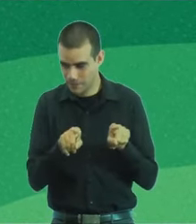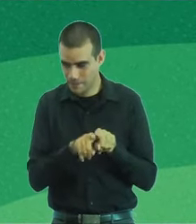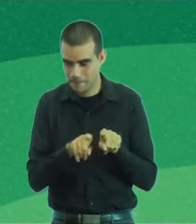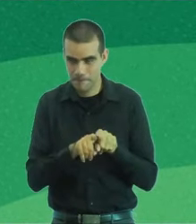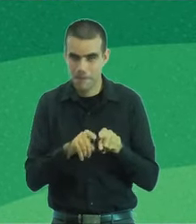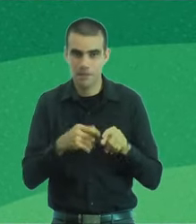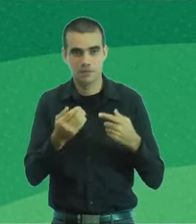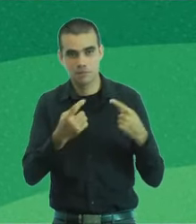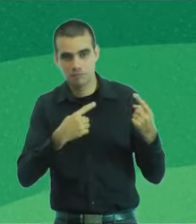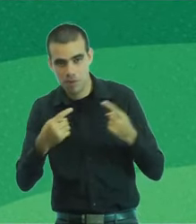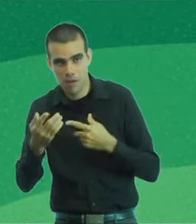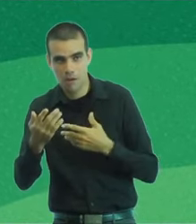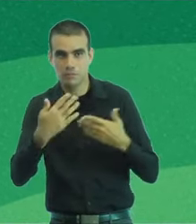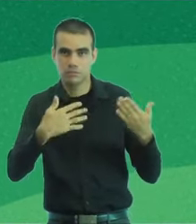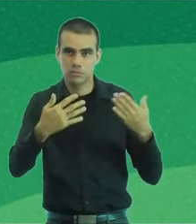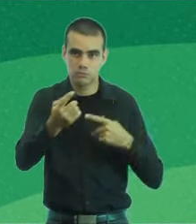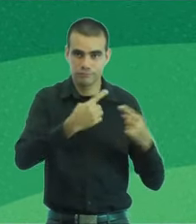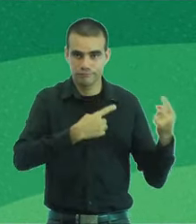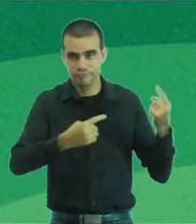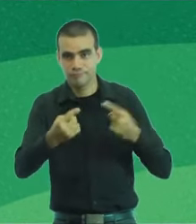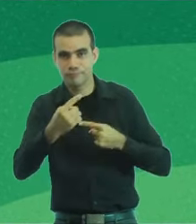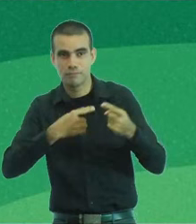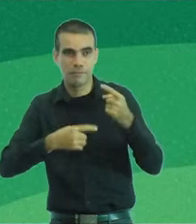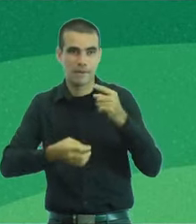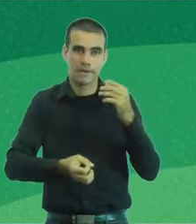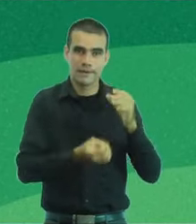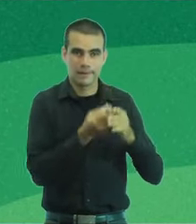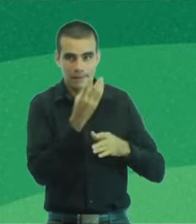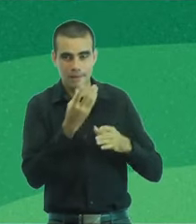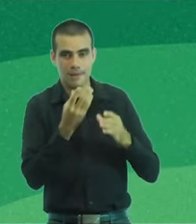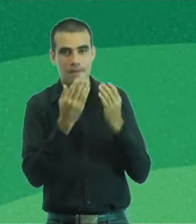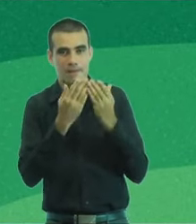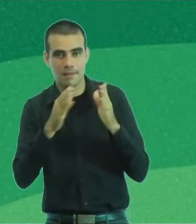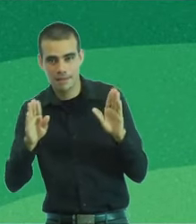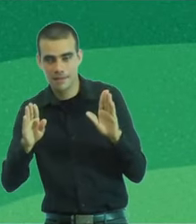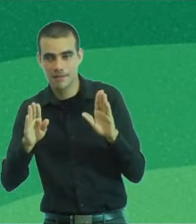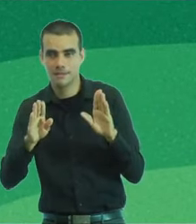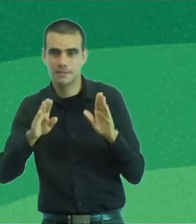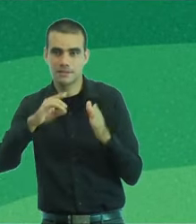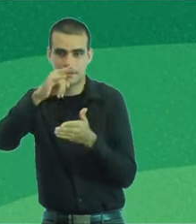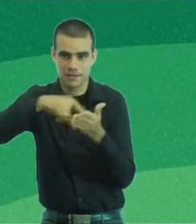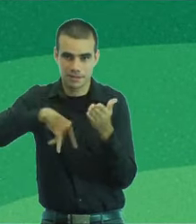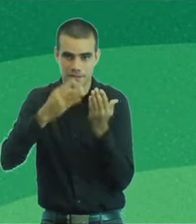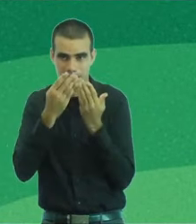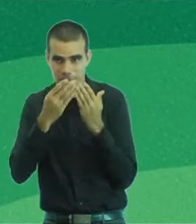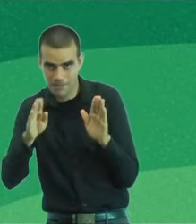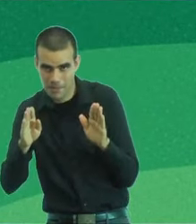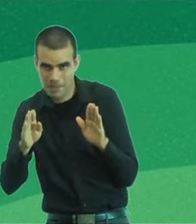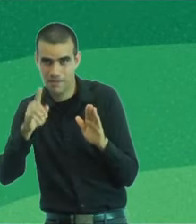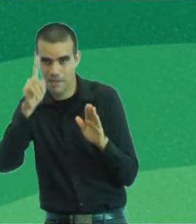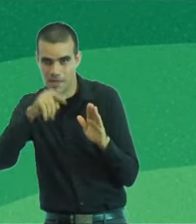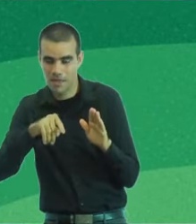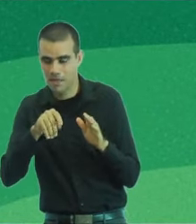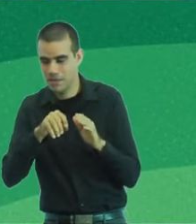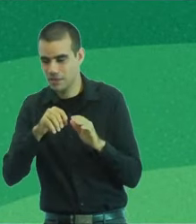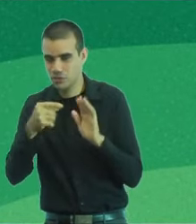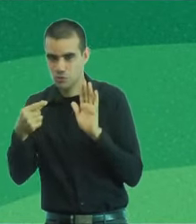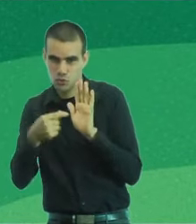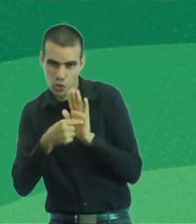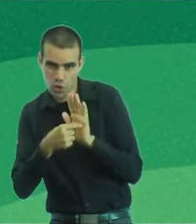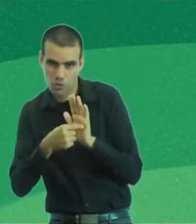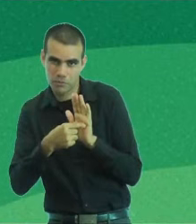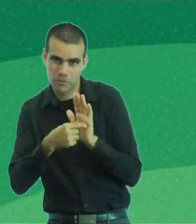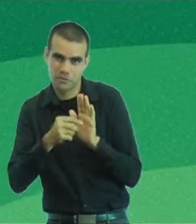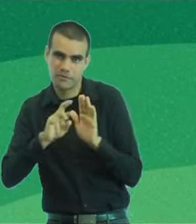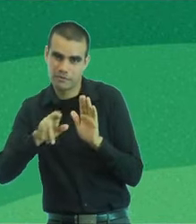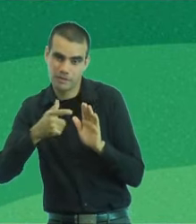conversando e a gente cria outras licenças abertas no meu caso não é exatamente sobre o software livre mas sobre criativo